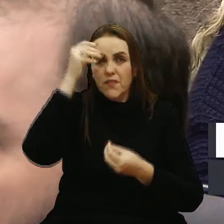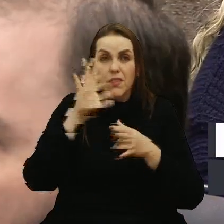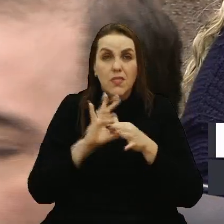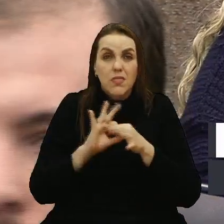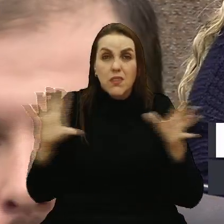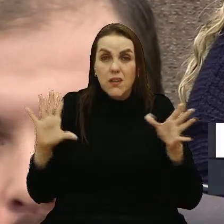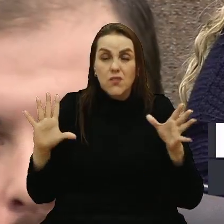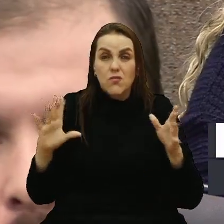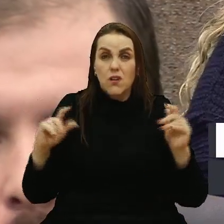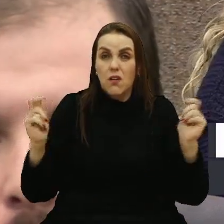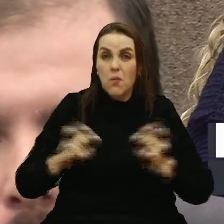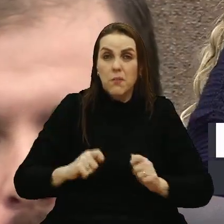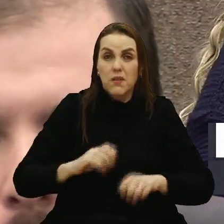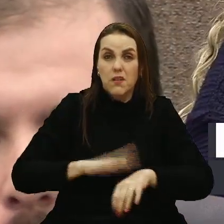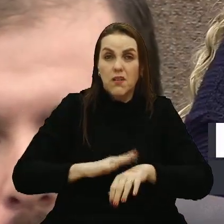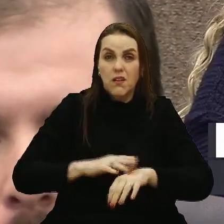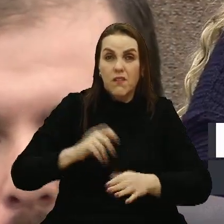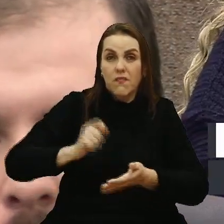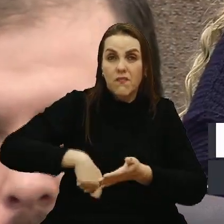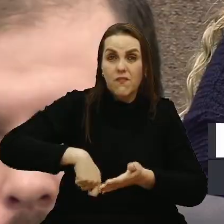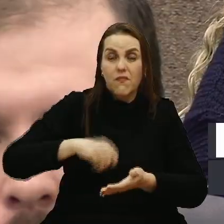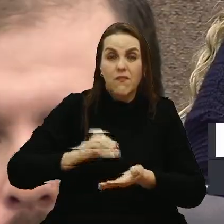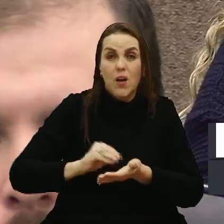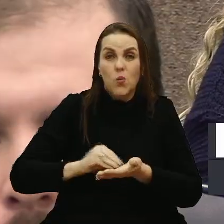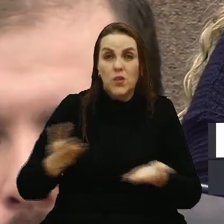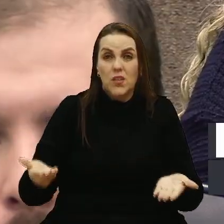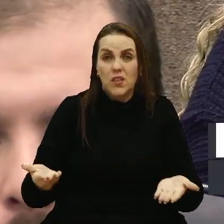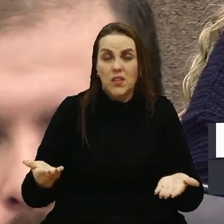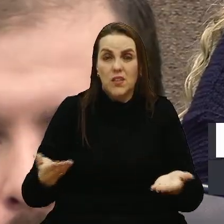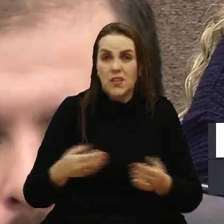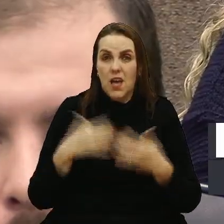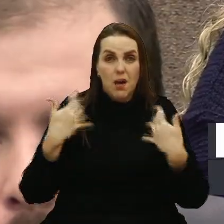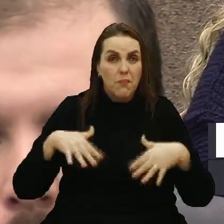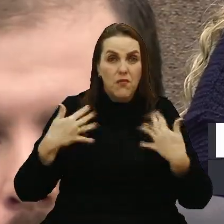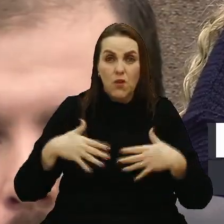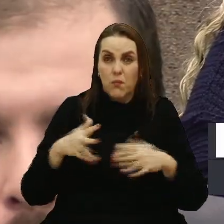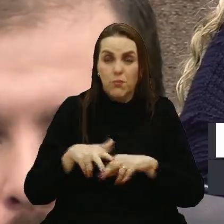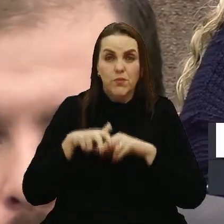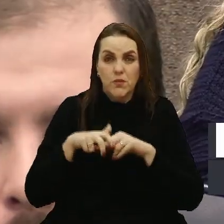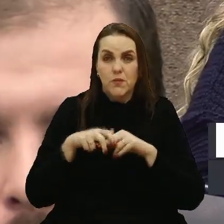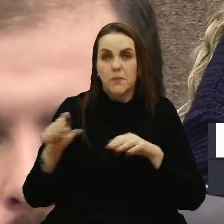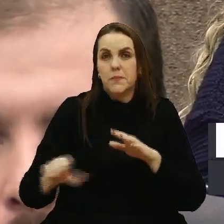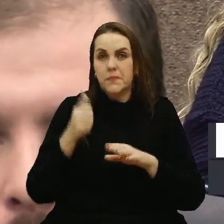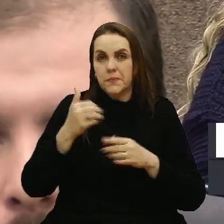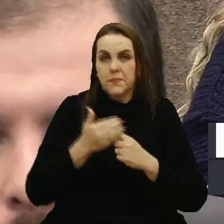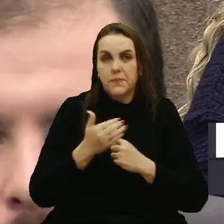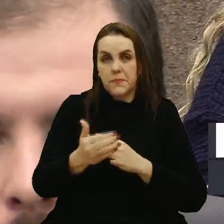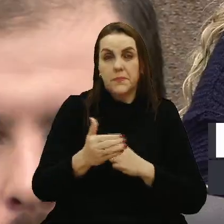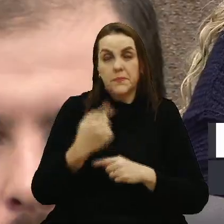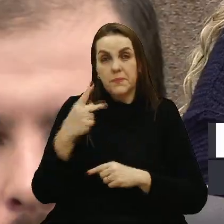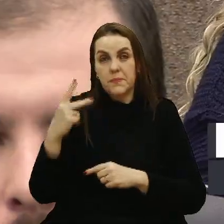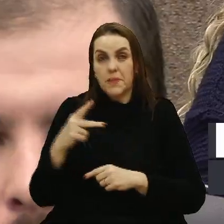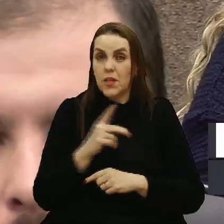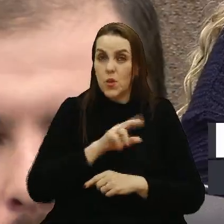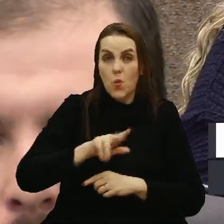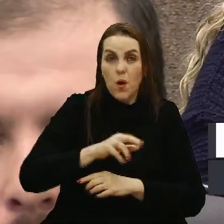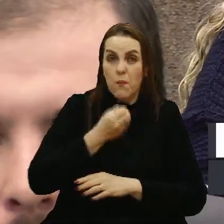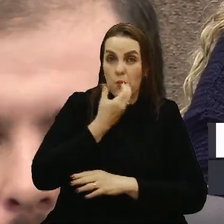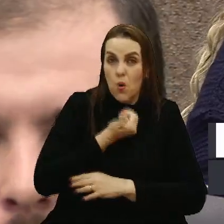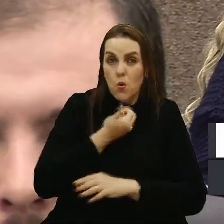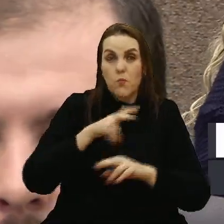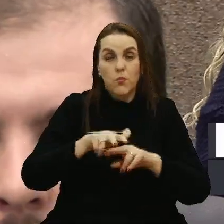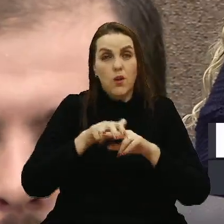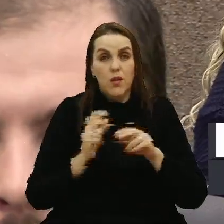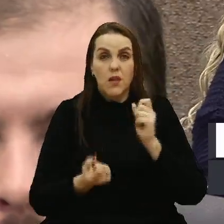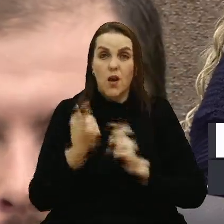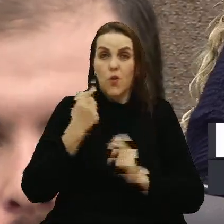essa incompetência dentro do governo. É isso que eu fico apavorada. Porque o primeiro mandato dele foi classificado por não ter sido bom por causa de alguns secretários.